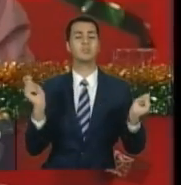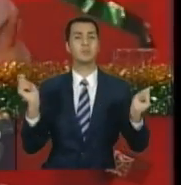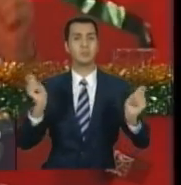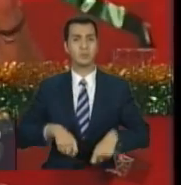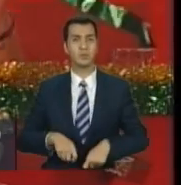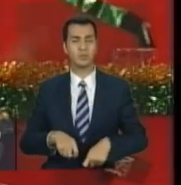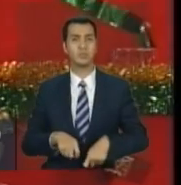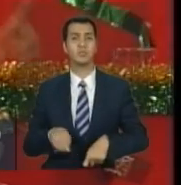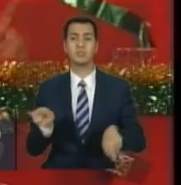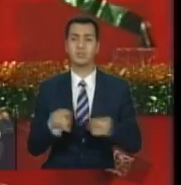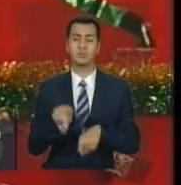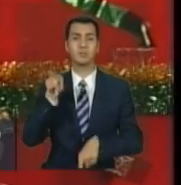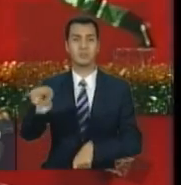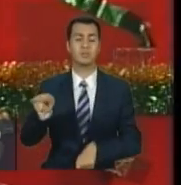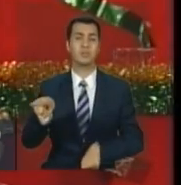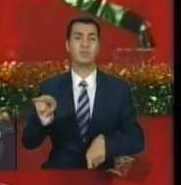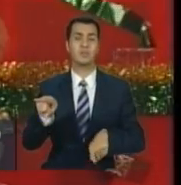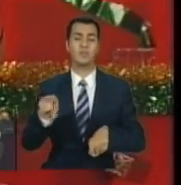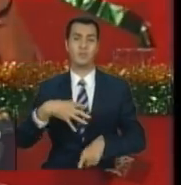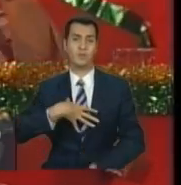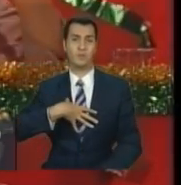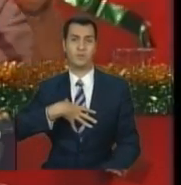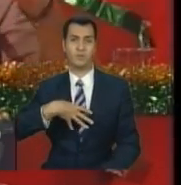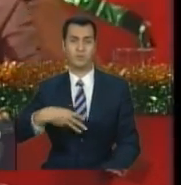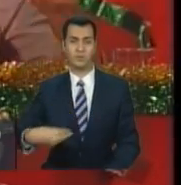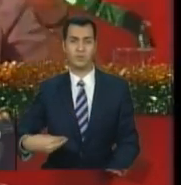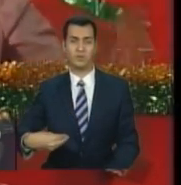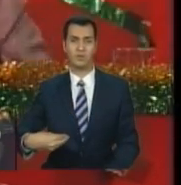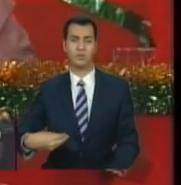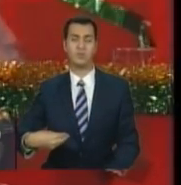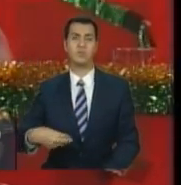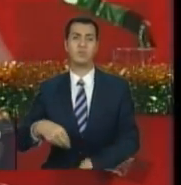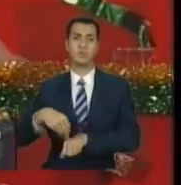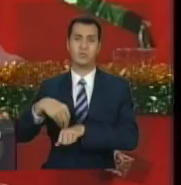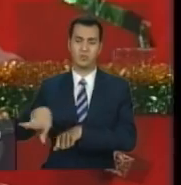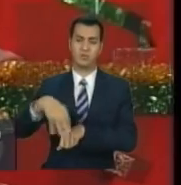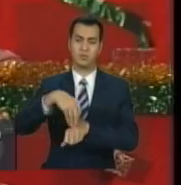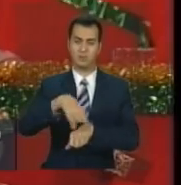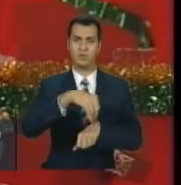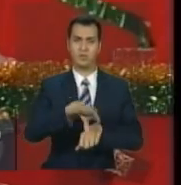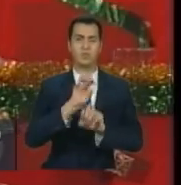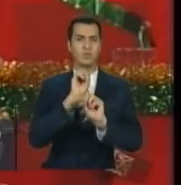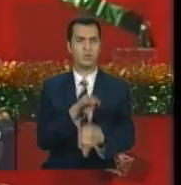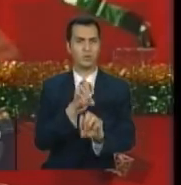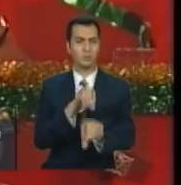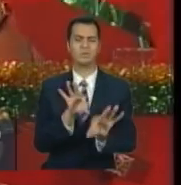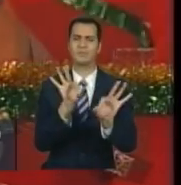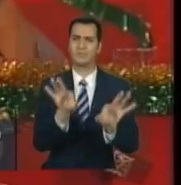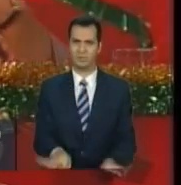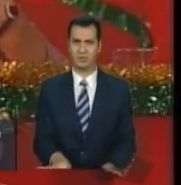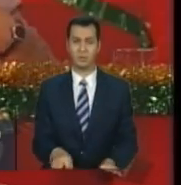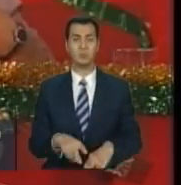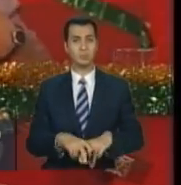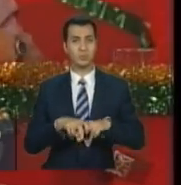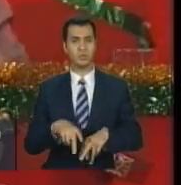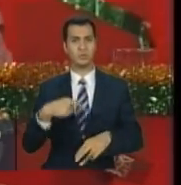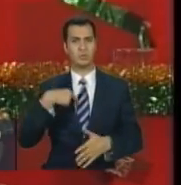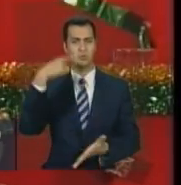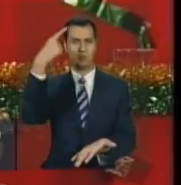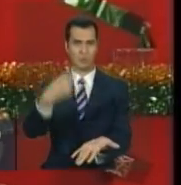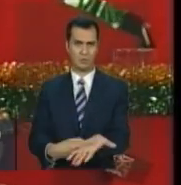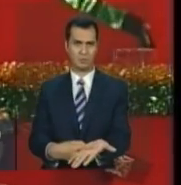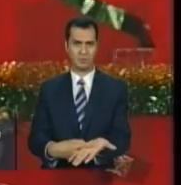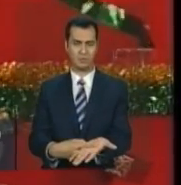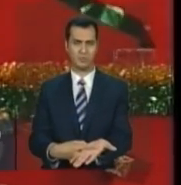que possam educar de forma cada vez melhor os seus filhos. Por isso, o meu compromisso com